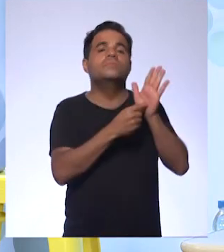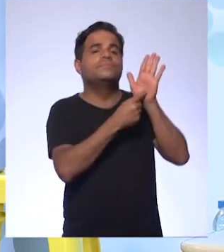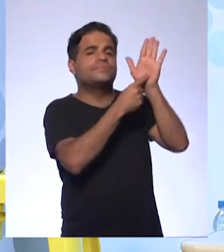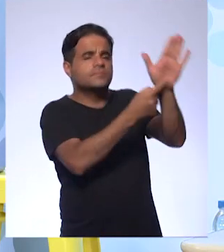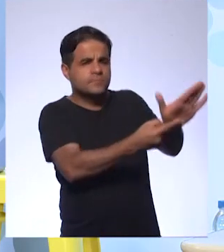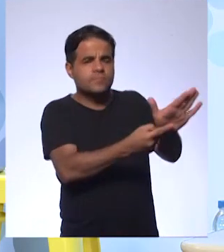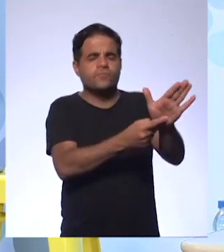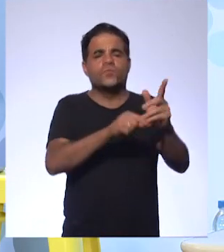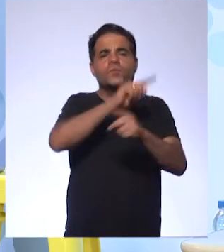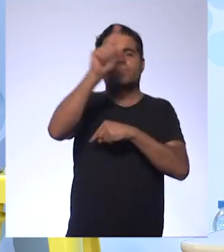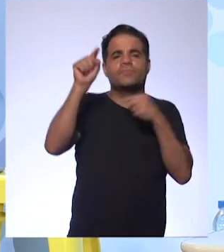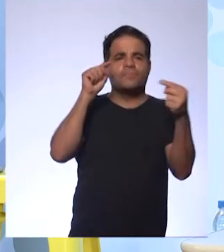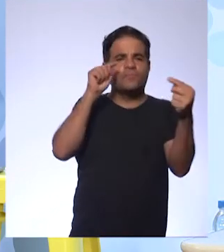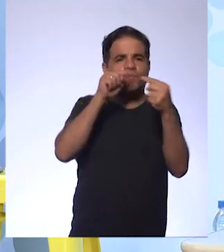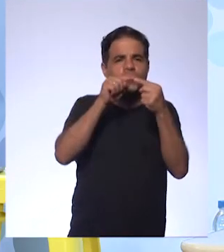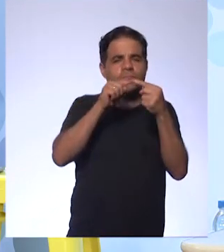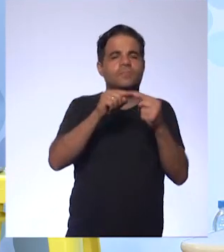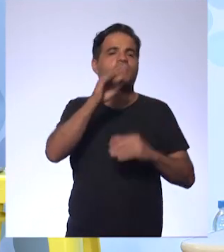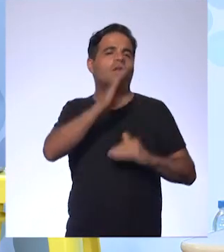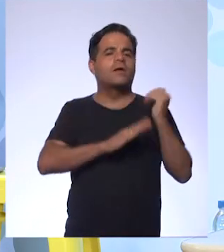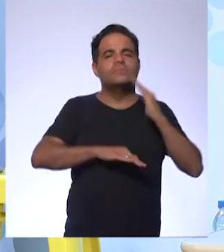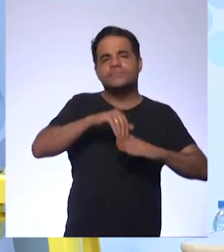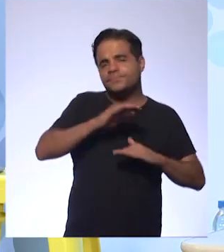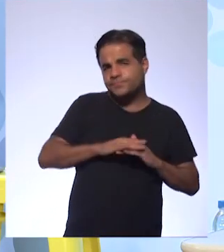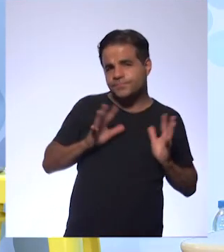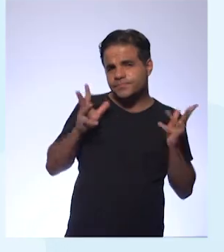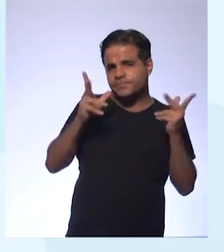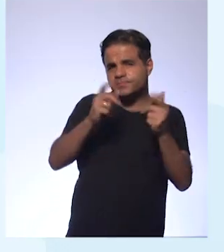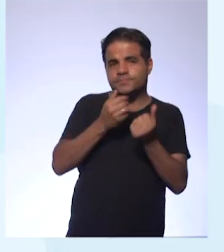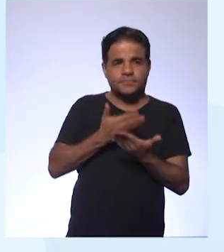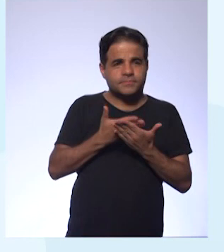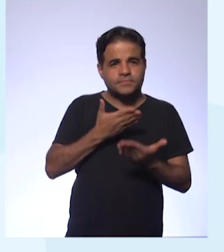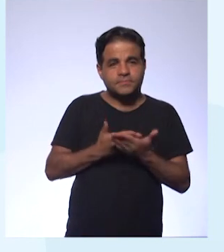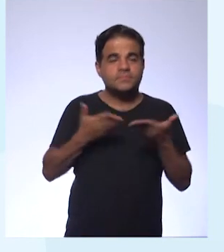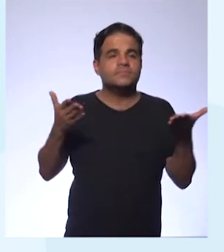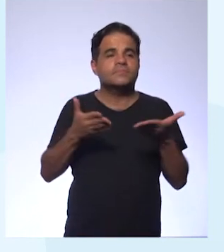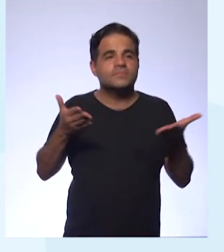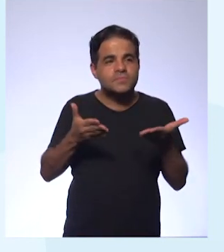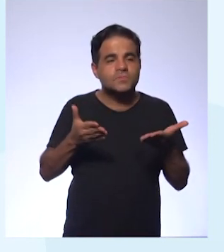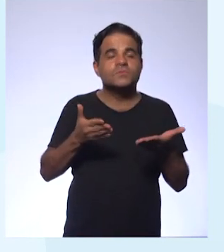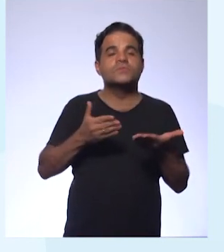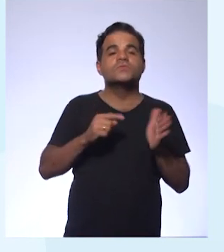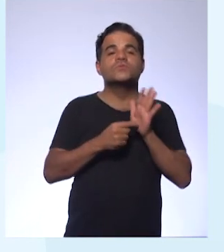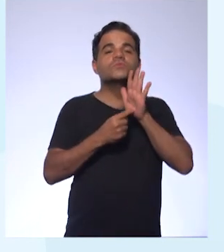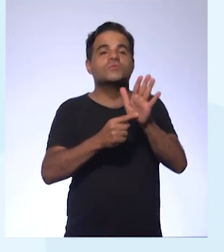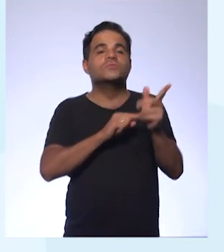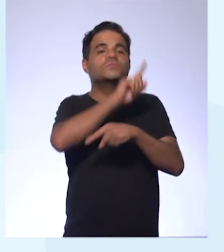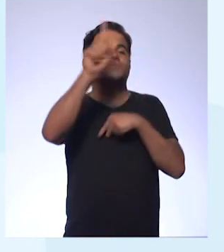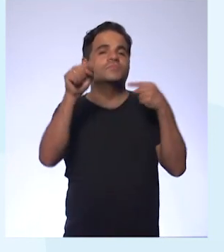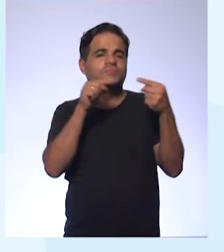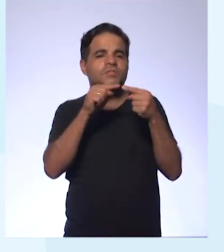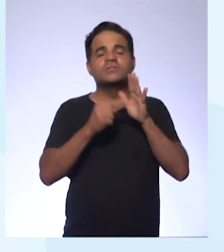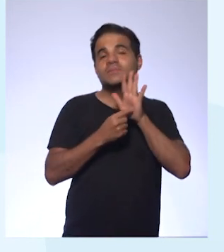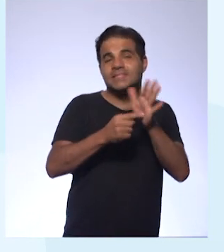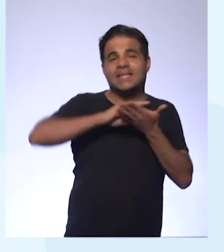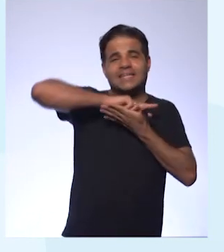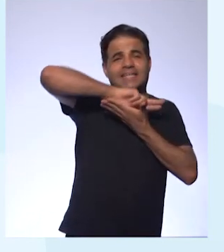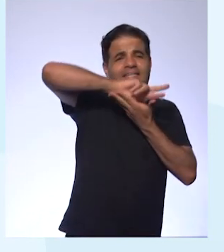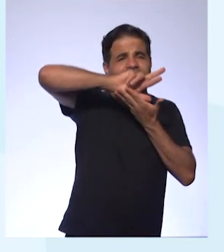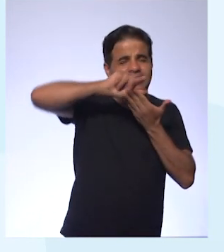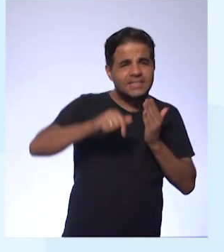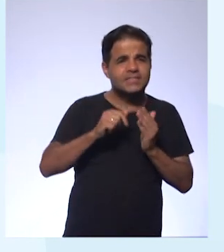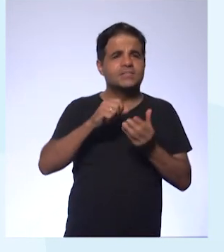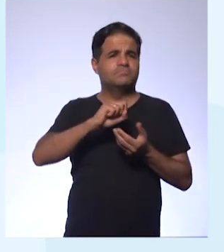apresentando os objetivos e a habilidade da aula de hoje. Hoje, a nossa aula tem como objetivo apresentar as